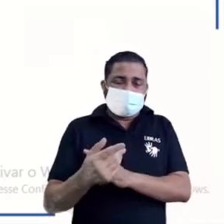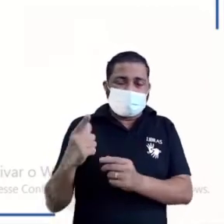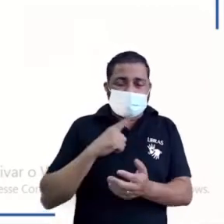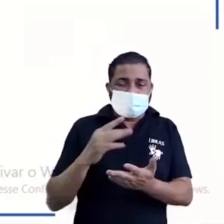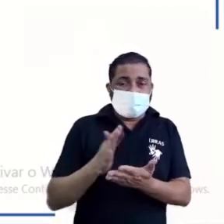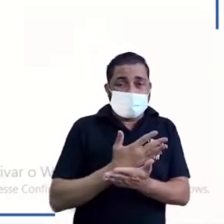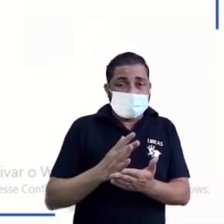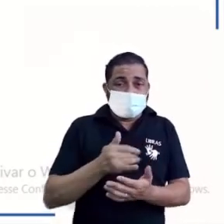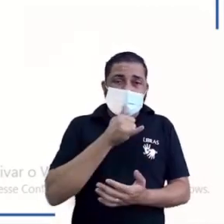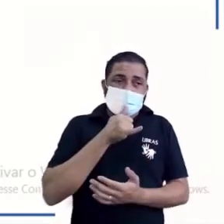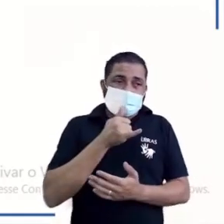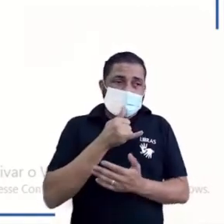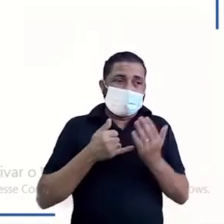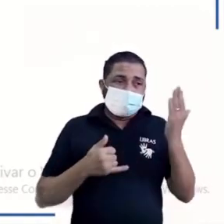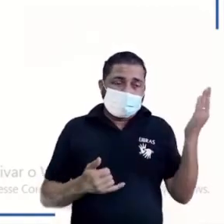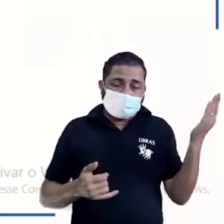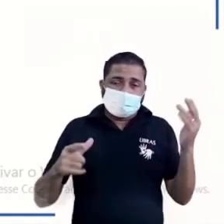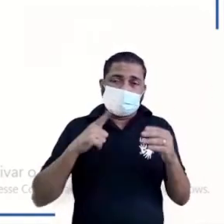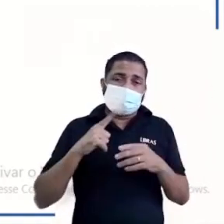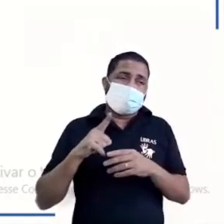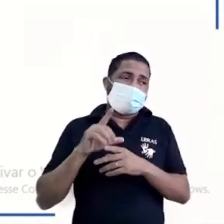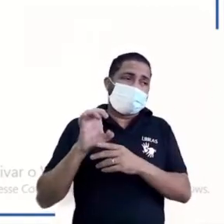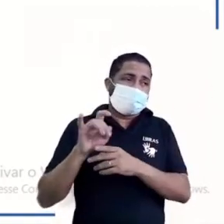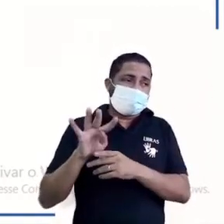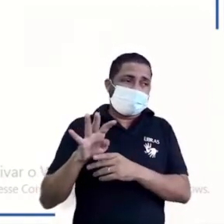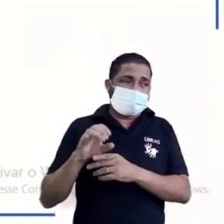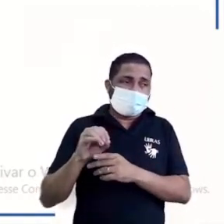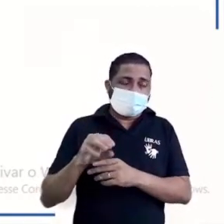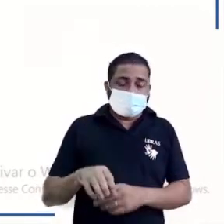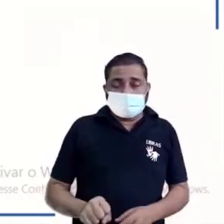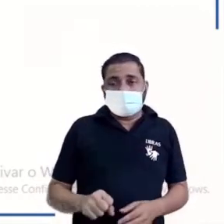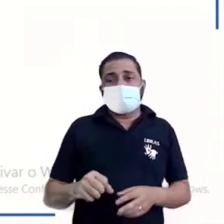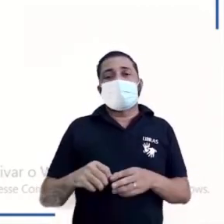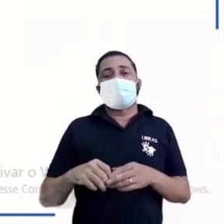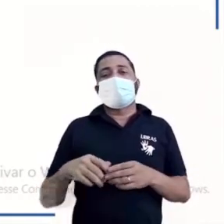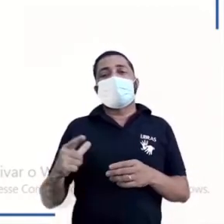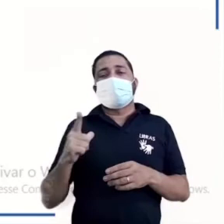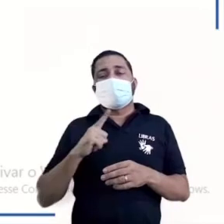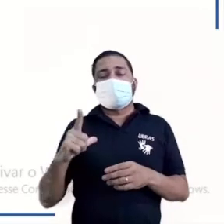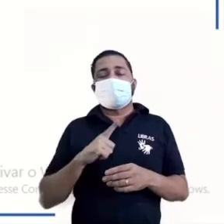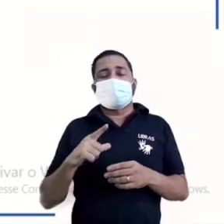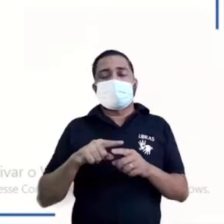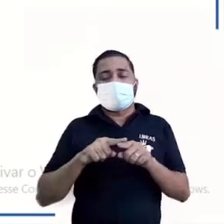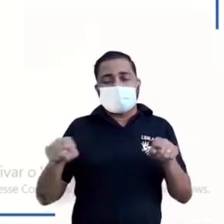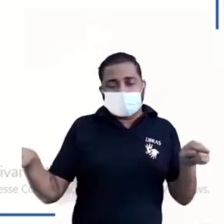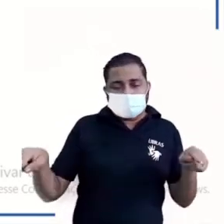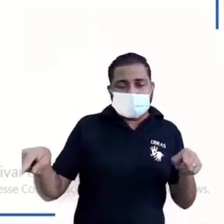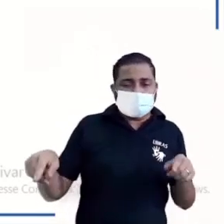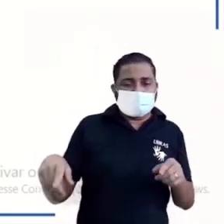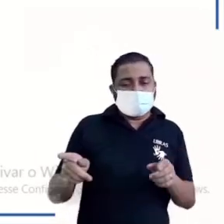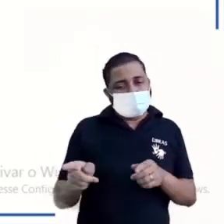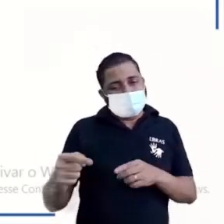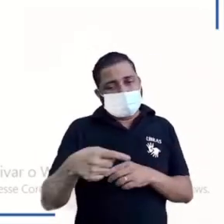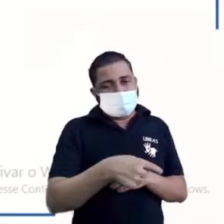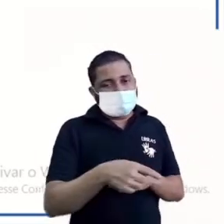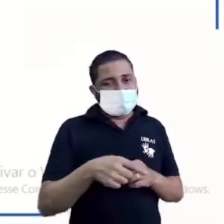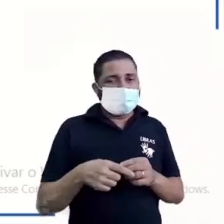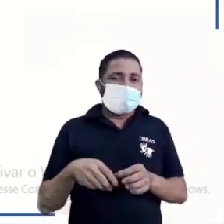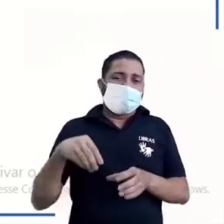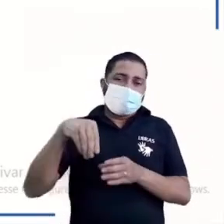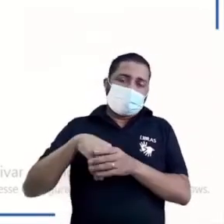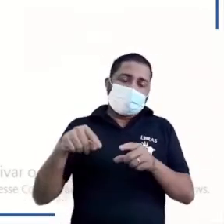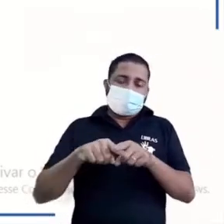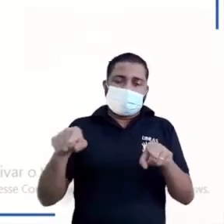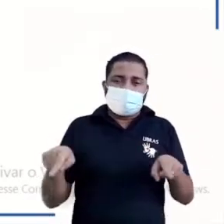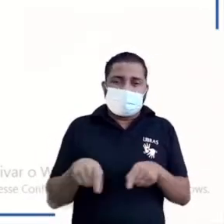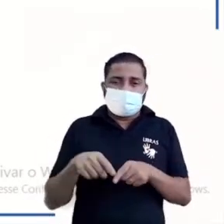alguns exemplos de contraste de elementos básicos, ou seja, linhas retas versus linhas curvas dentro de uma sala, né? Nós temos